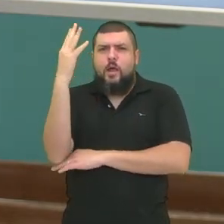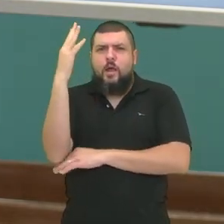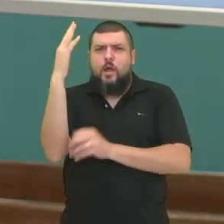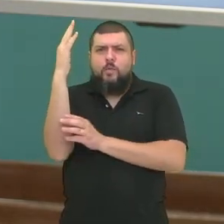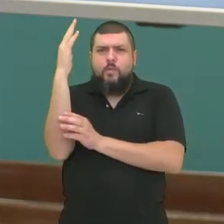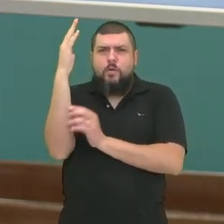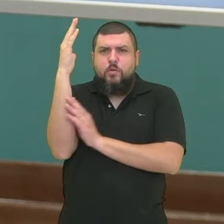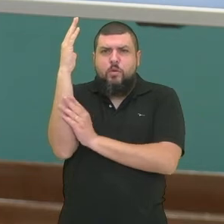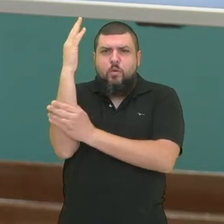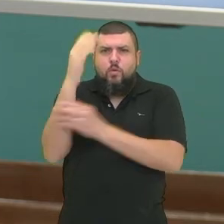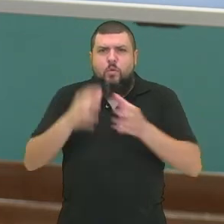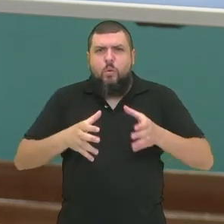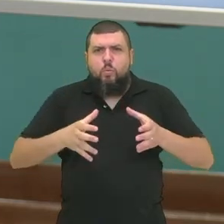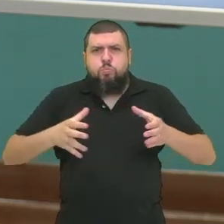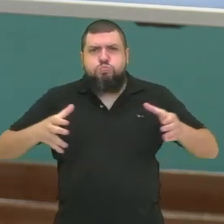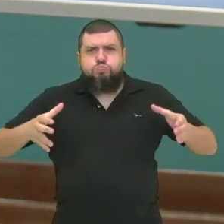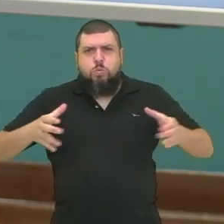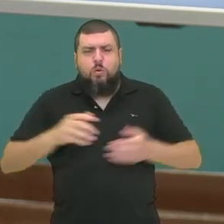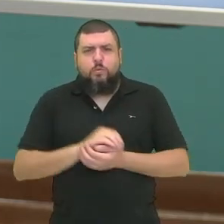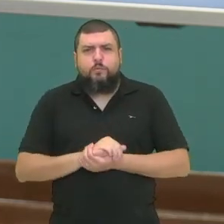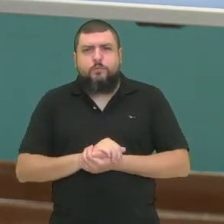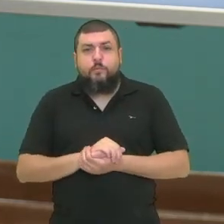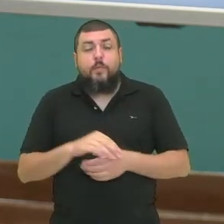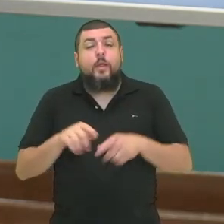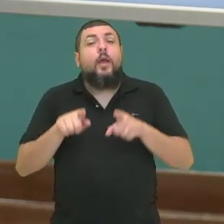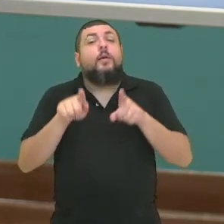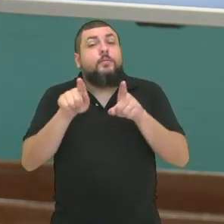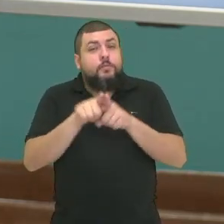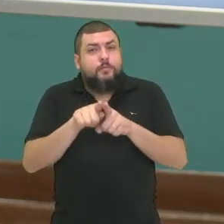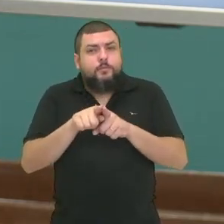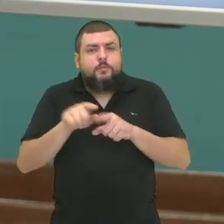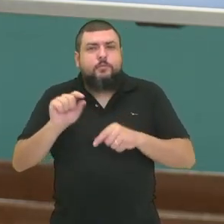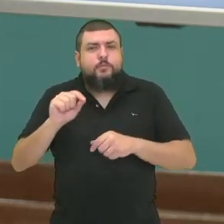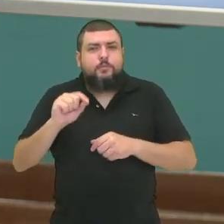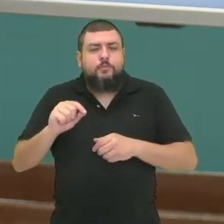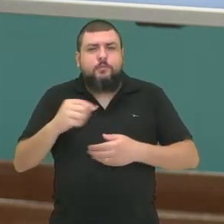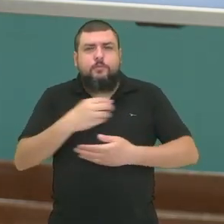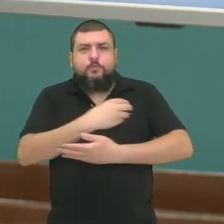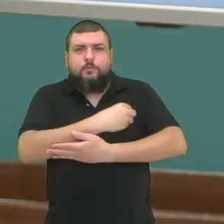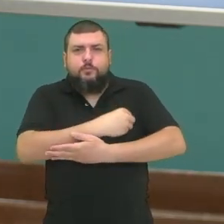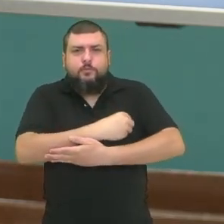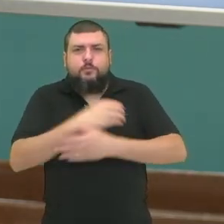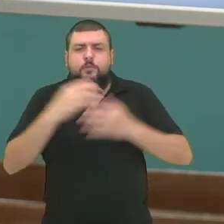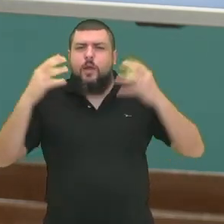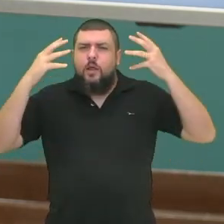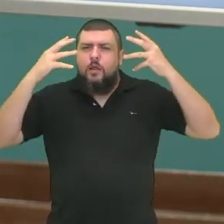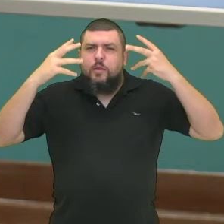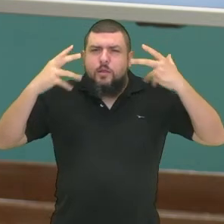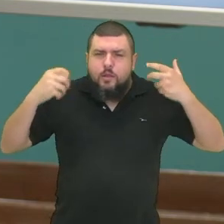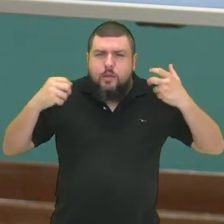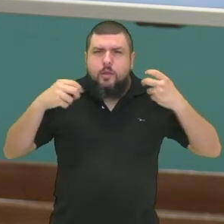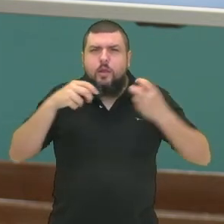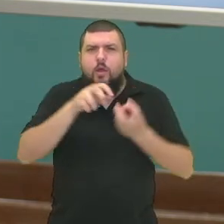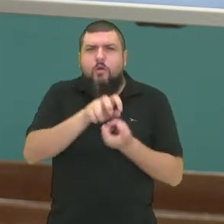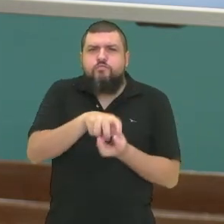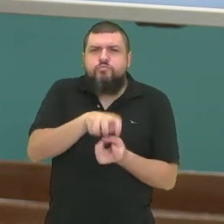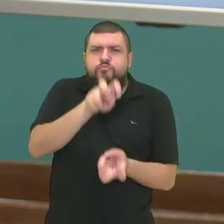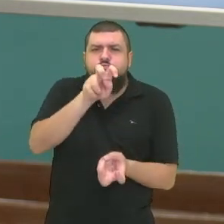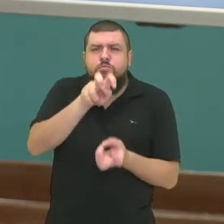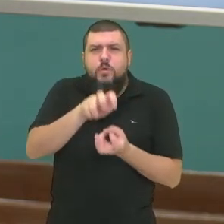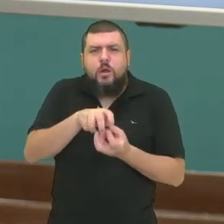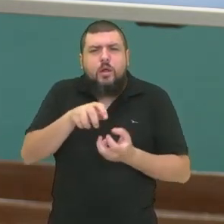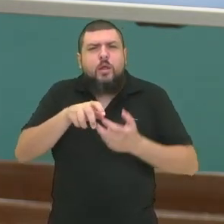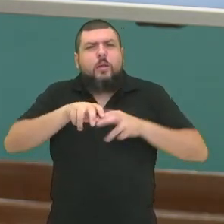grande biodiversidade de mamíferos, então os Big Five, né? Leões, rinocerontes, búfalos,